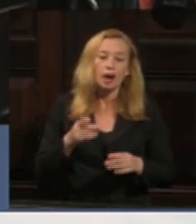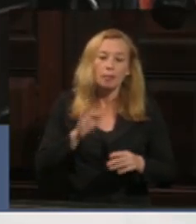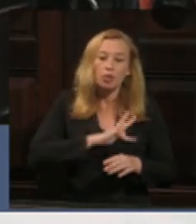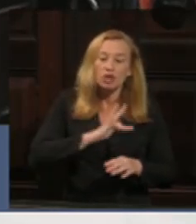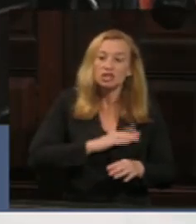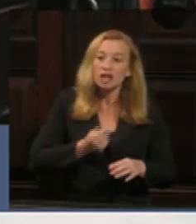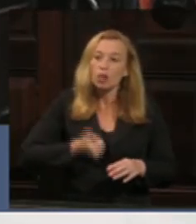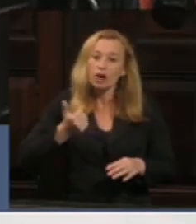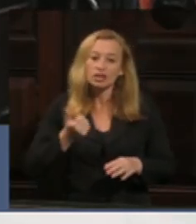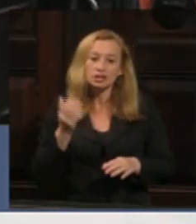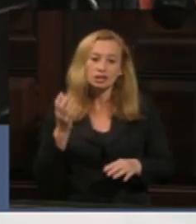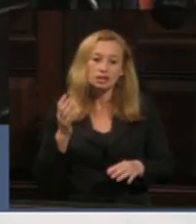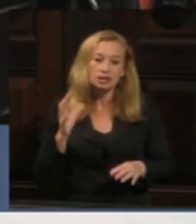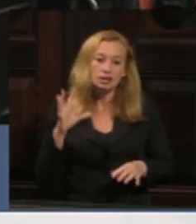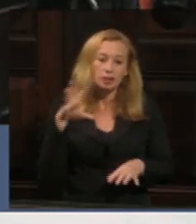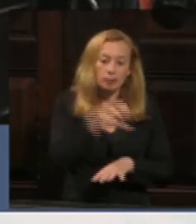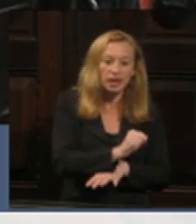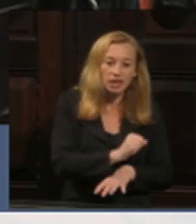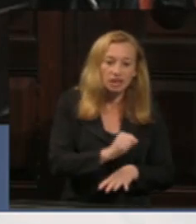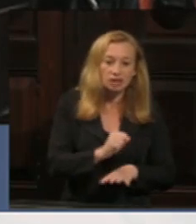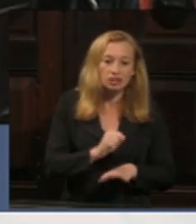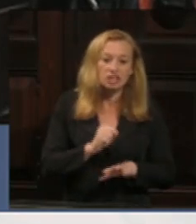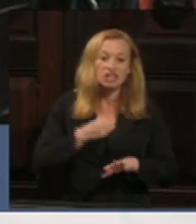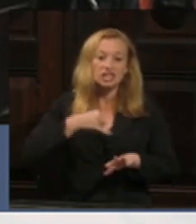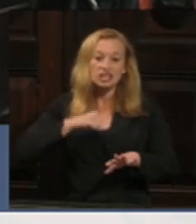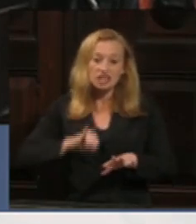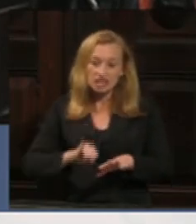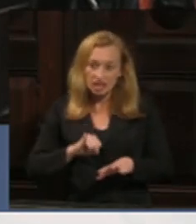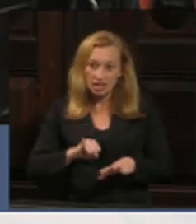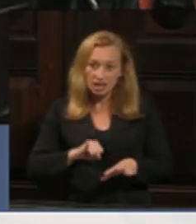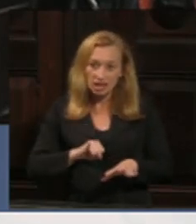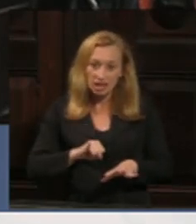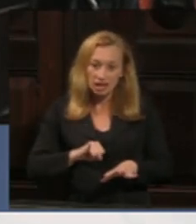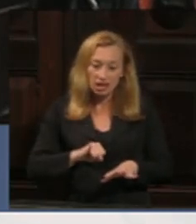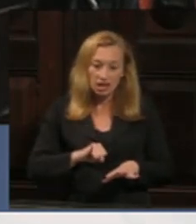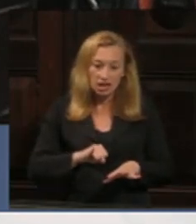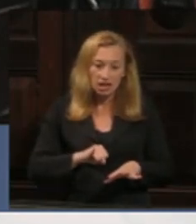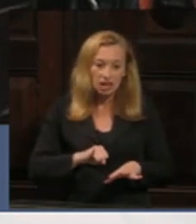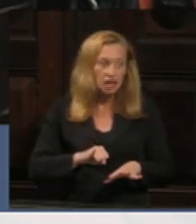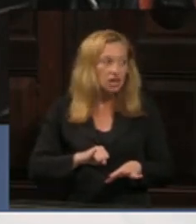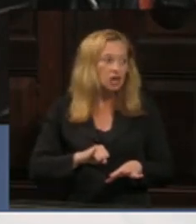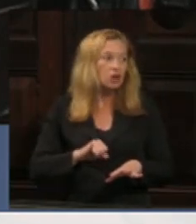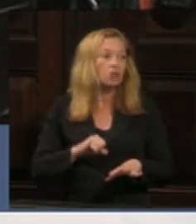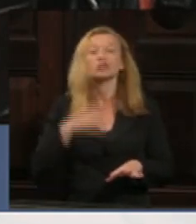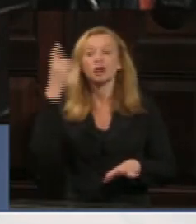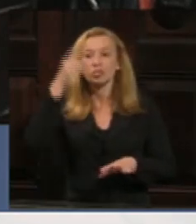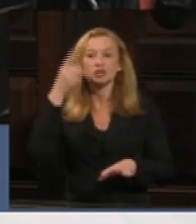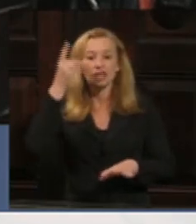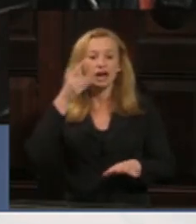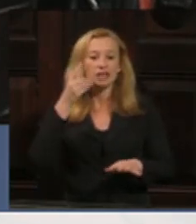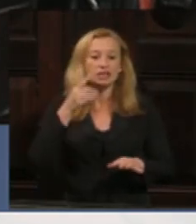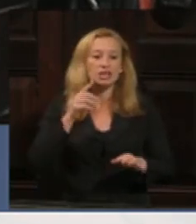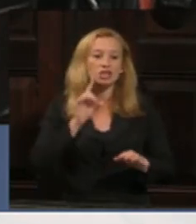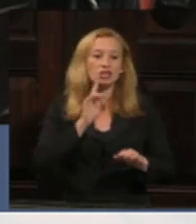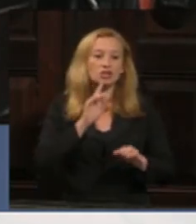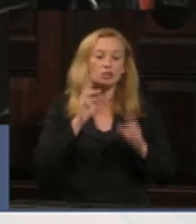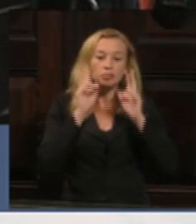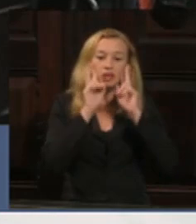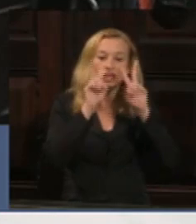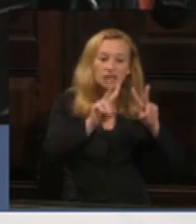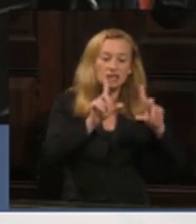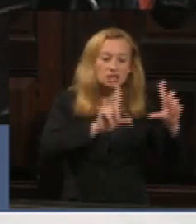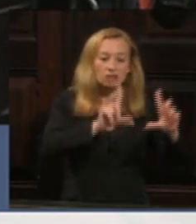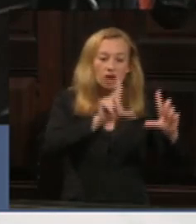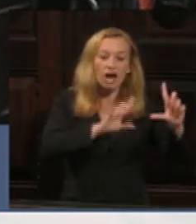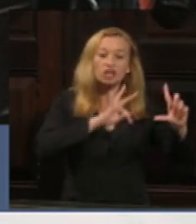Vossa Excelência tivesse praticado um fato como esse, falasse, escutasse em todos os meios de comunicação, autoridades falando que os bandidos